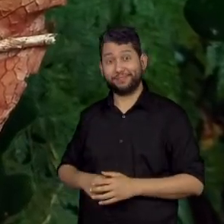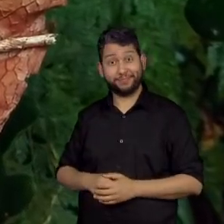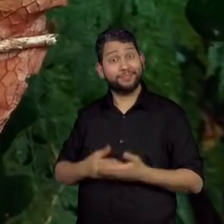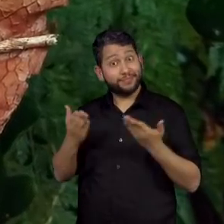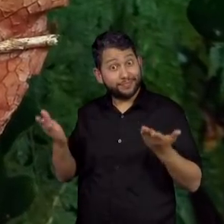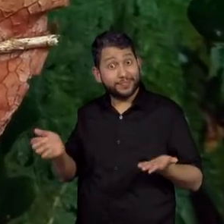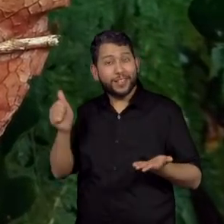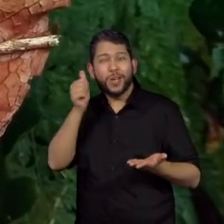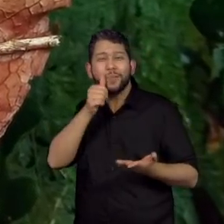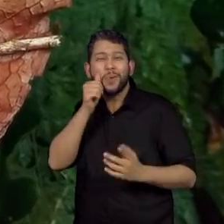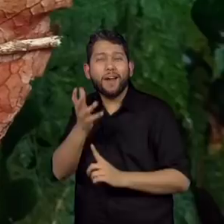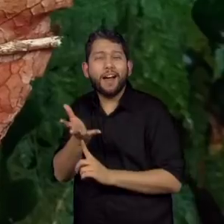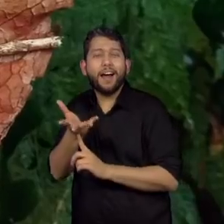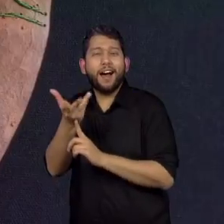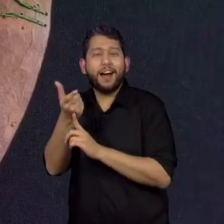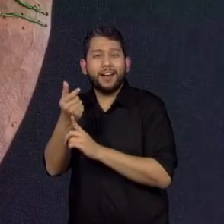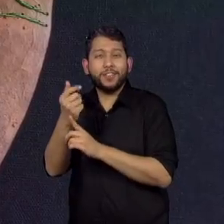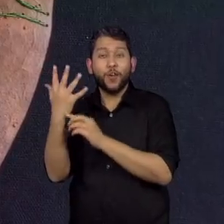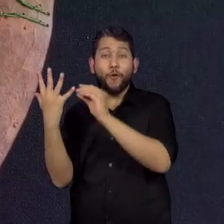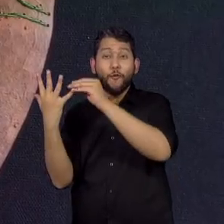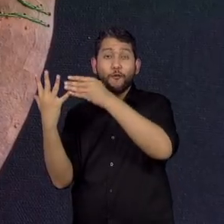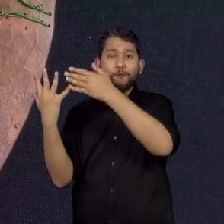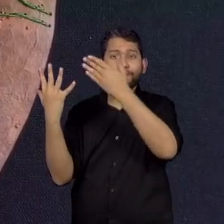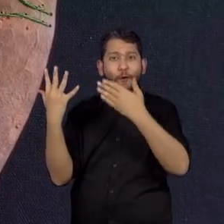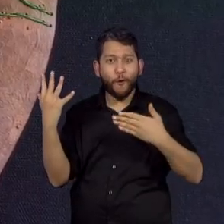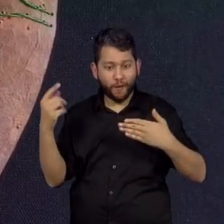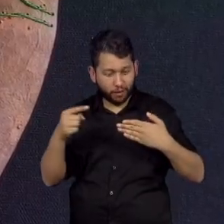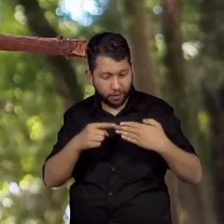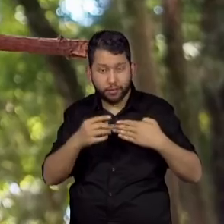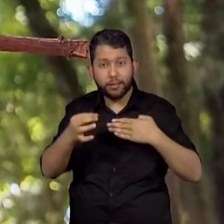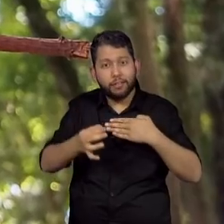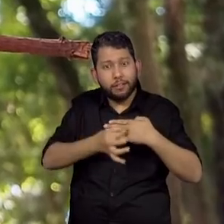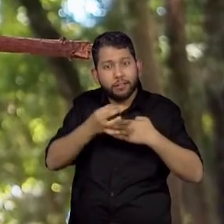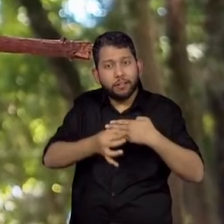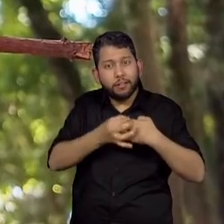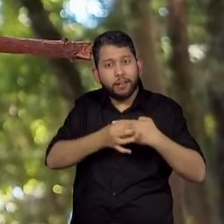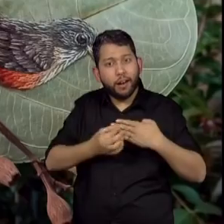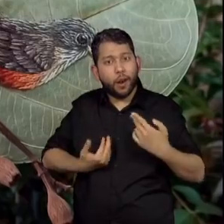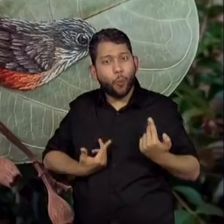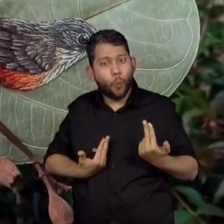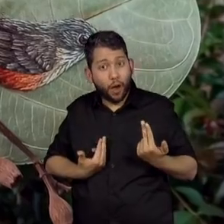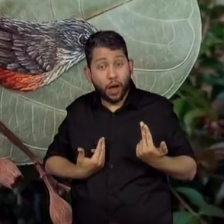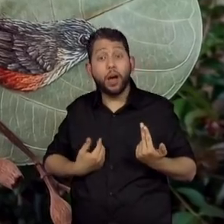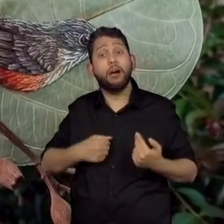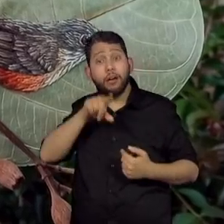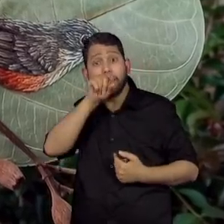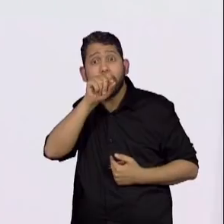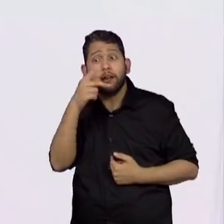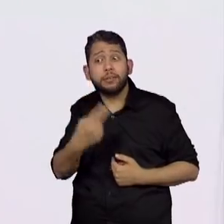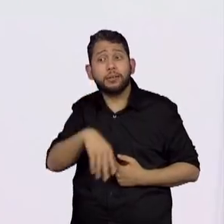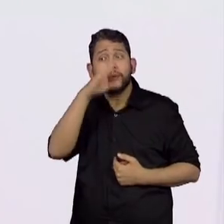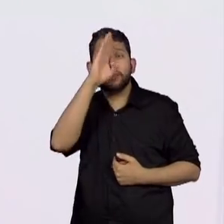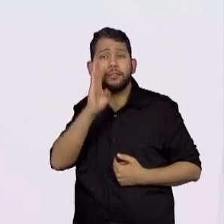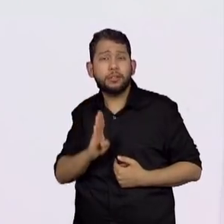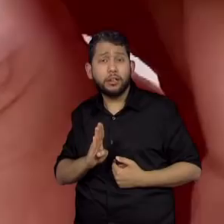Conheça a arte de bordar em folhas secas aves brasileiras, muitas delas ameaçadas de